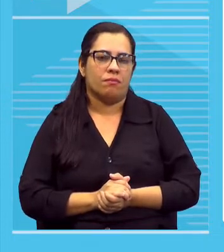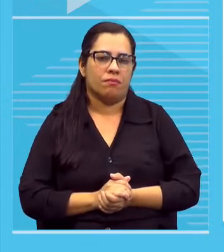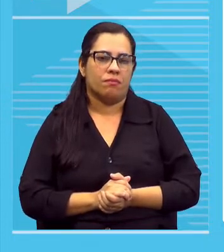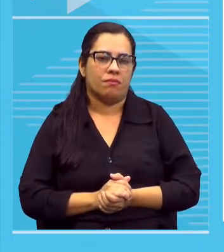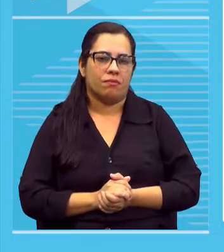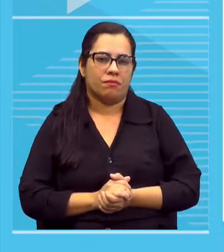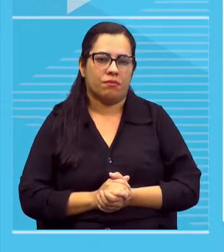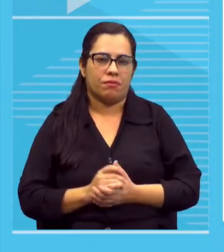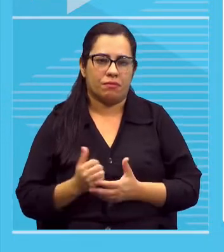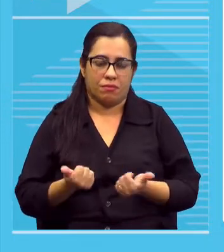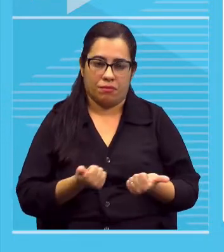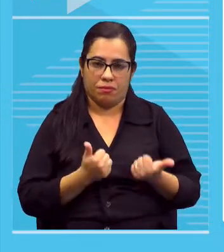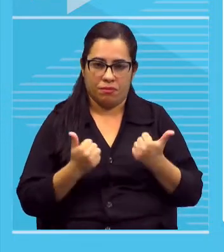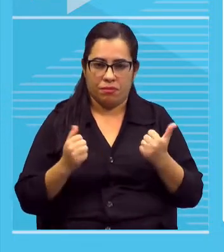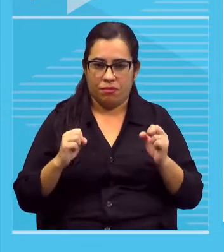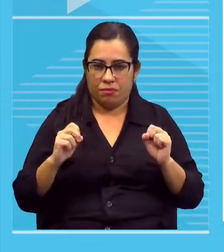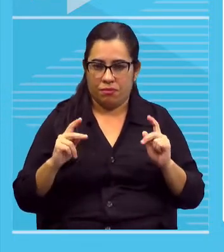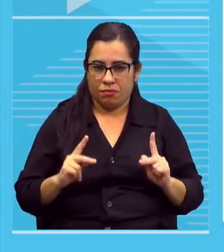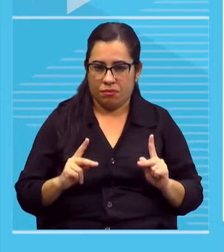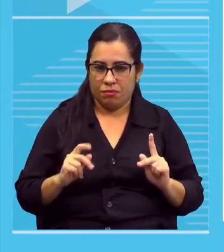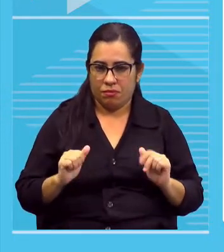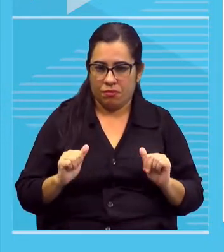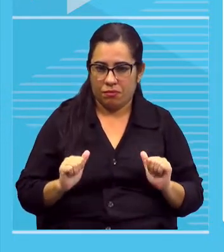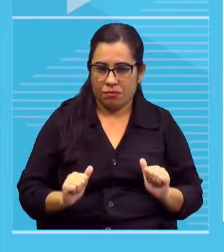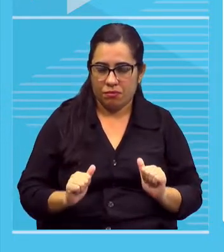só de boa na lagoa